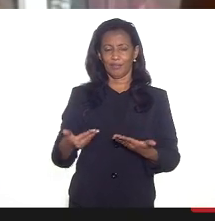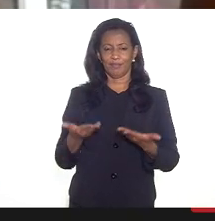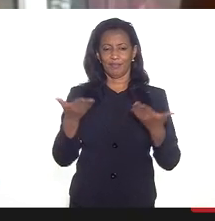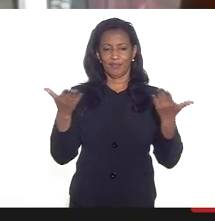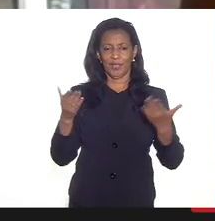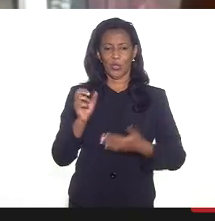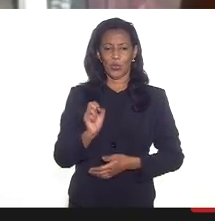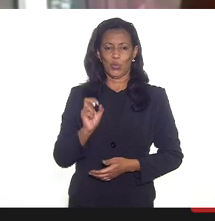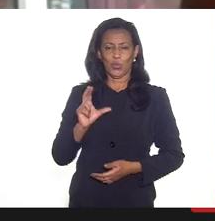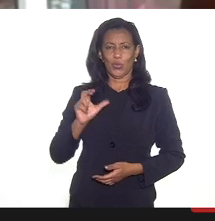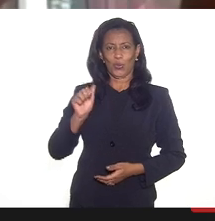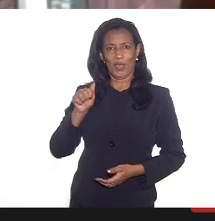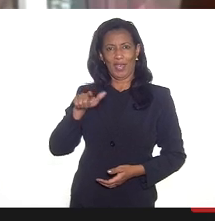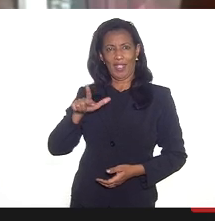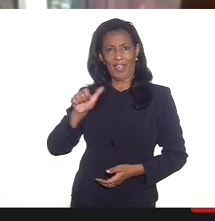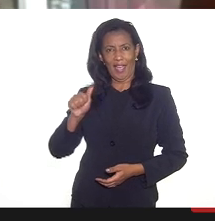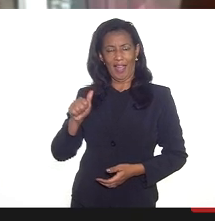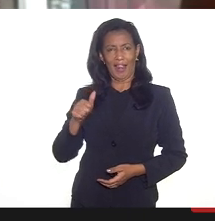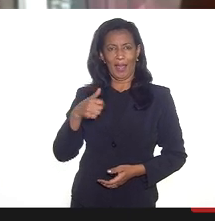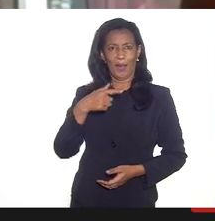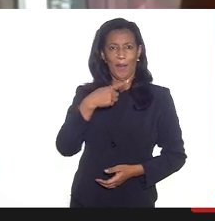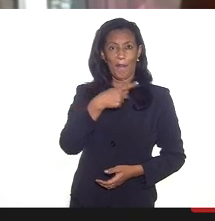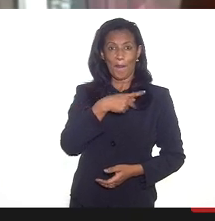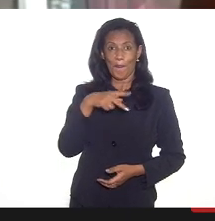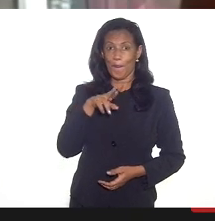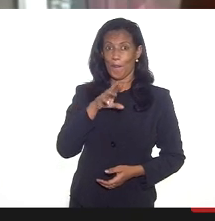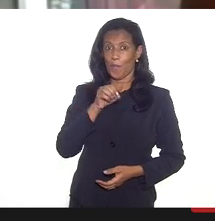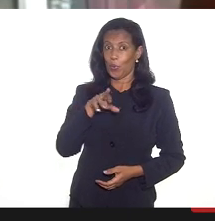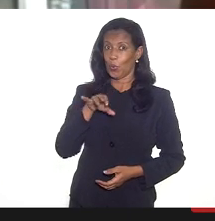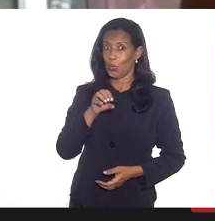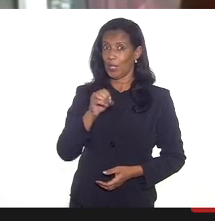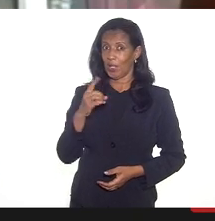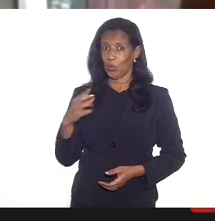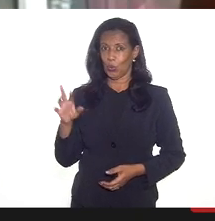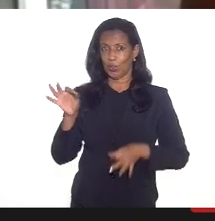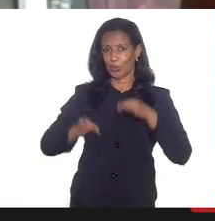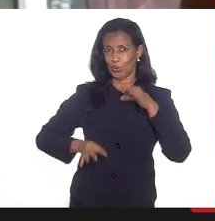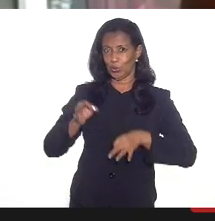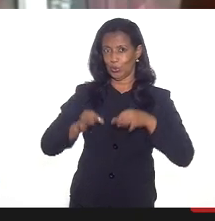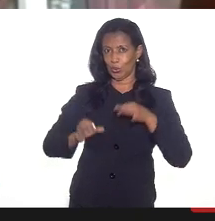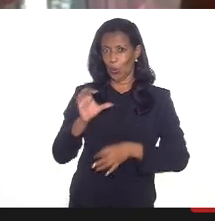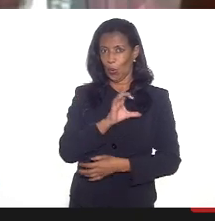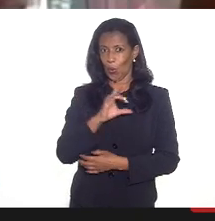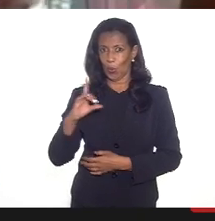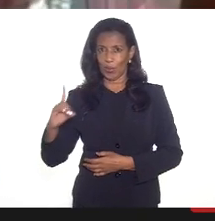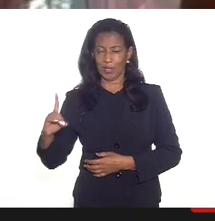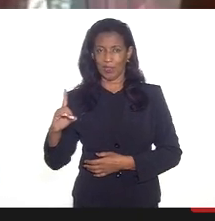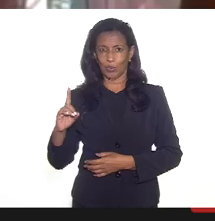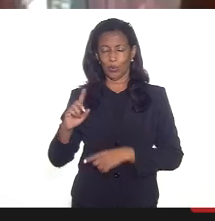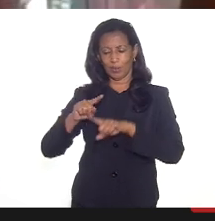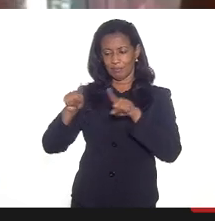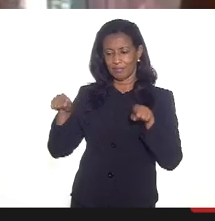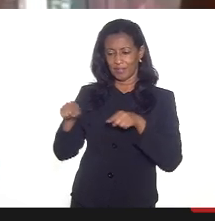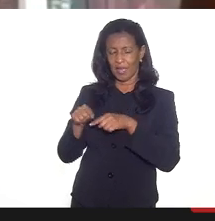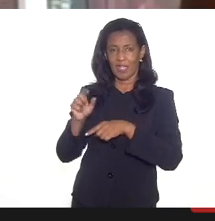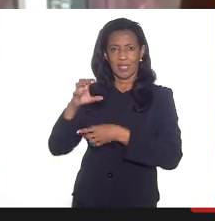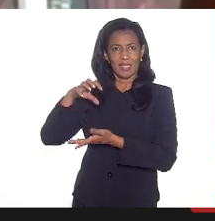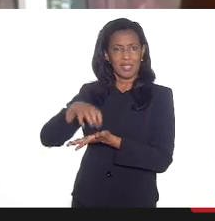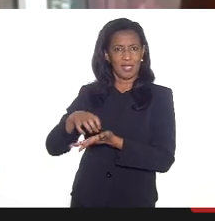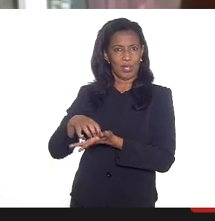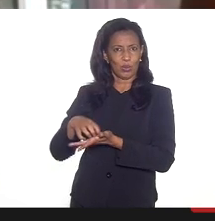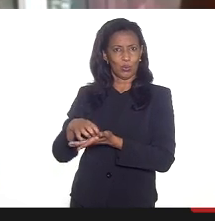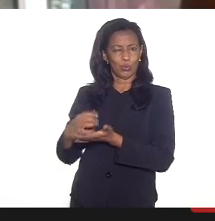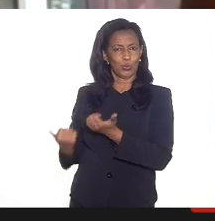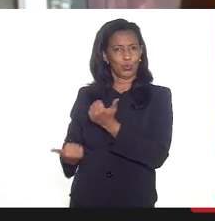sou Carla Araújo, procuradora de Justiça, coordenadora do Centro de Apoio Operacional de Combate à